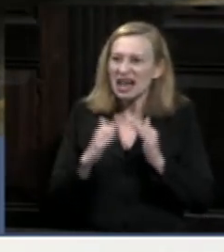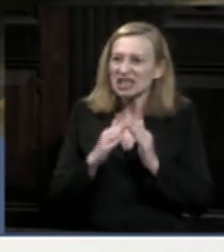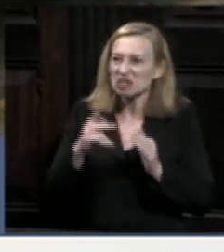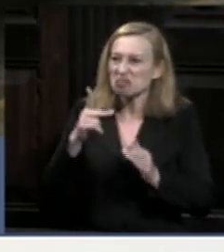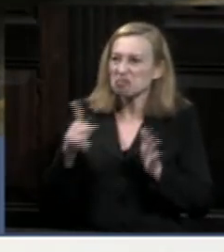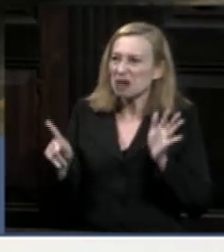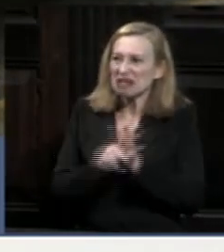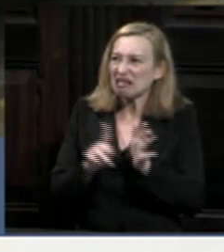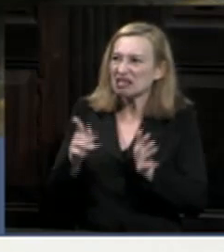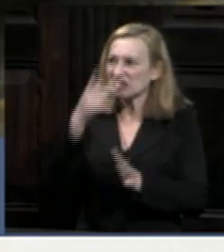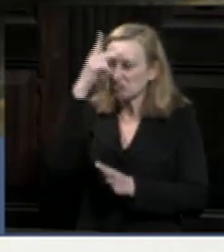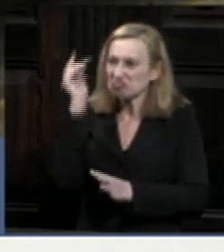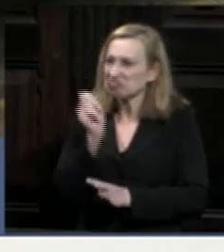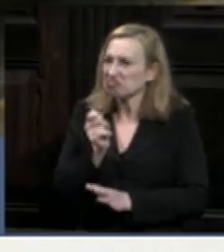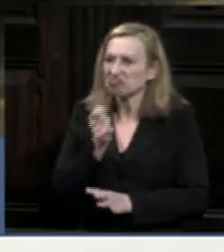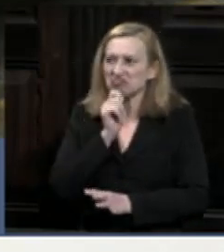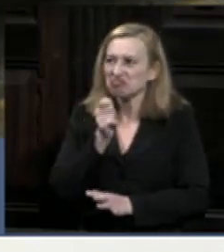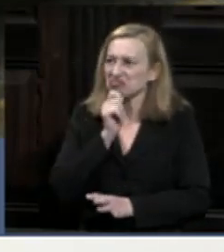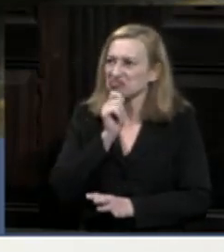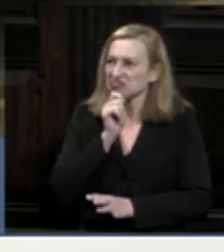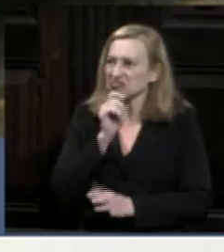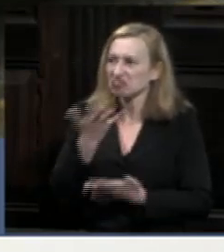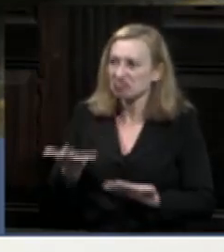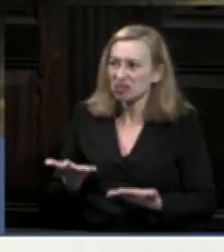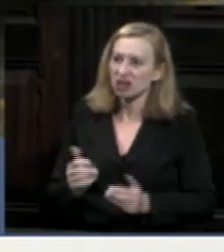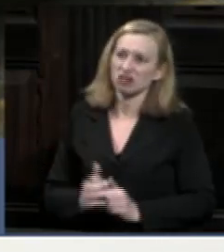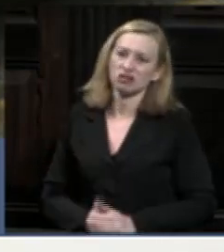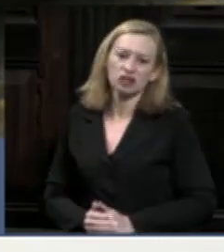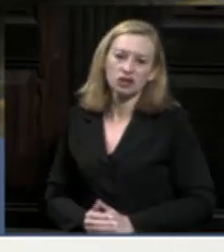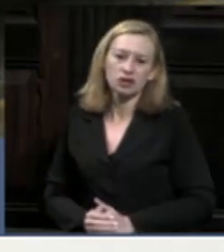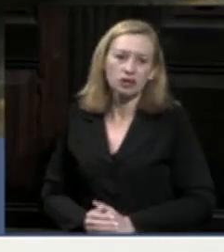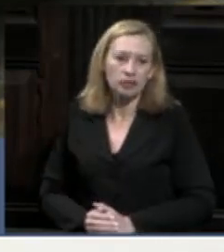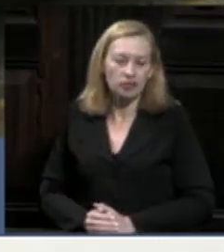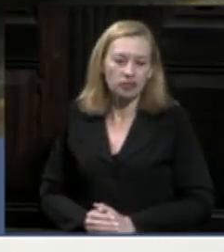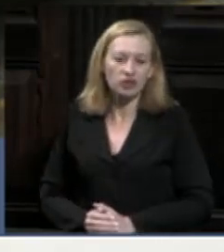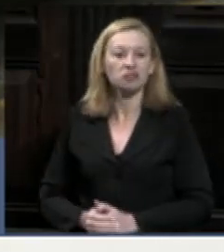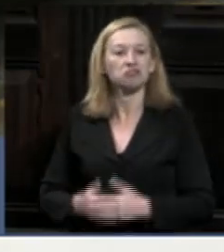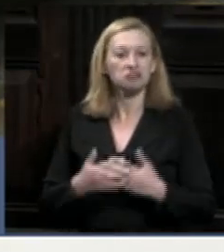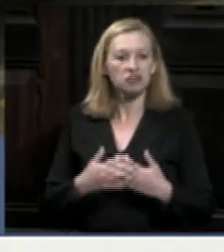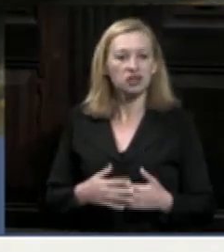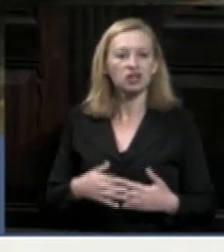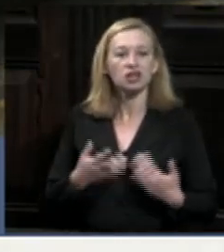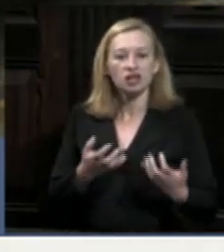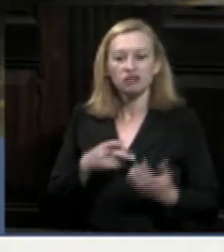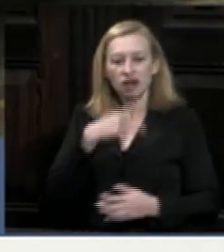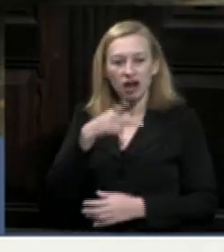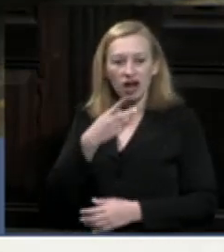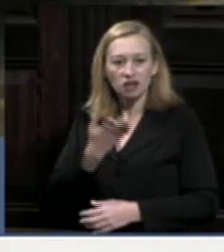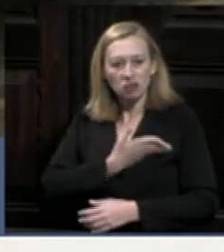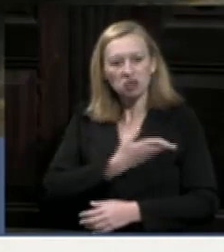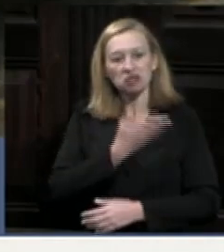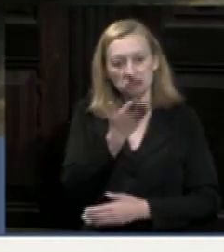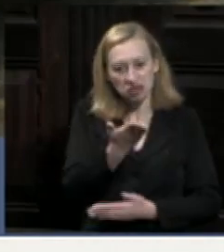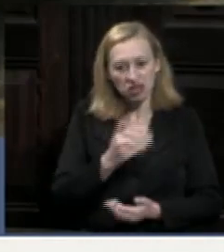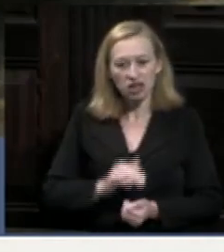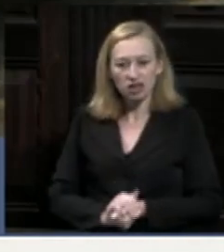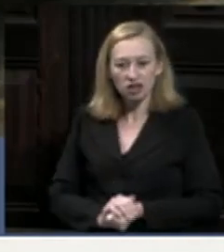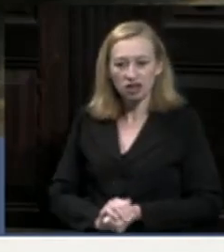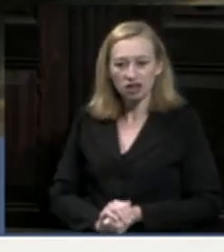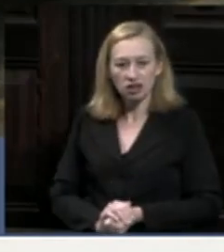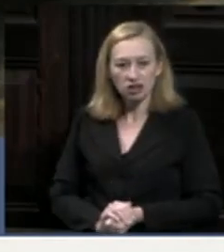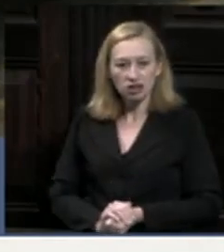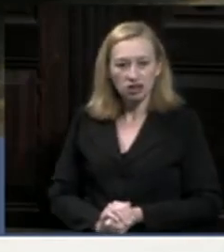jovem na minha solidariedade a você pelo companheiro que você pelo